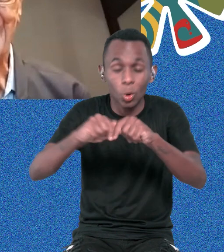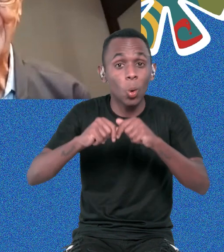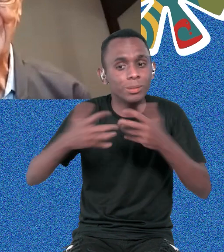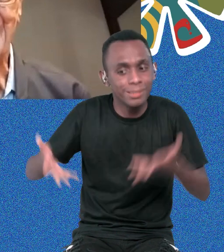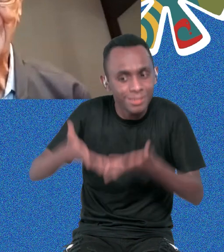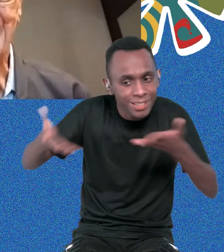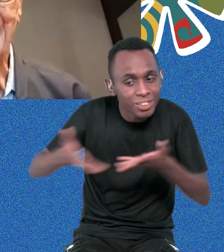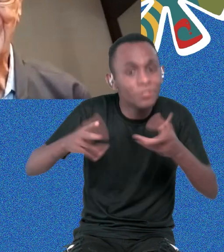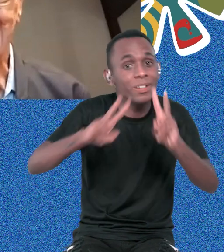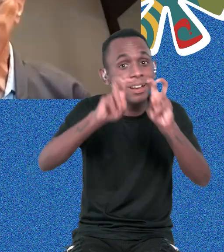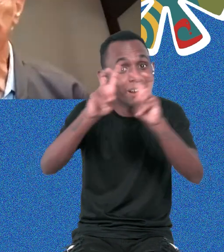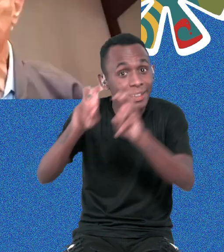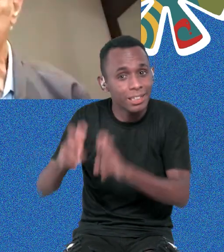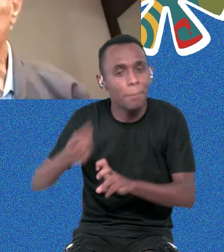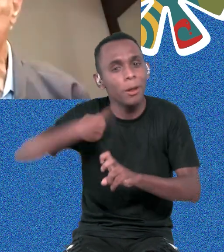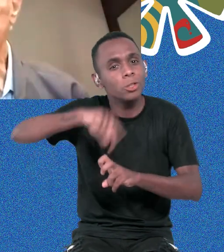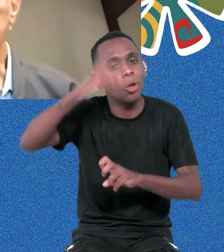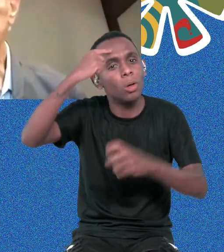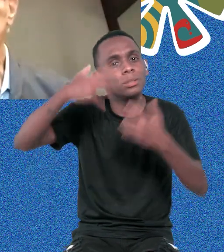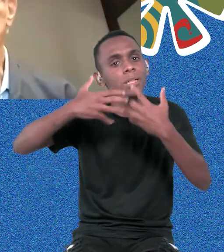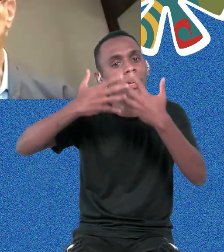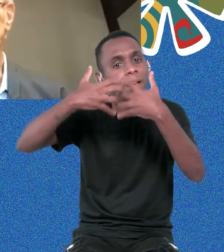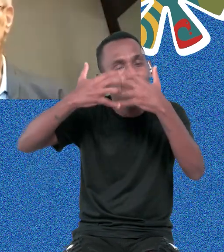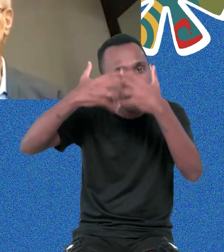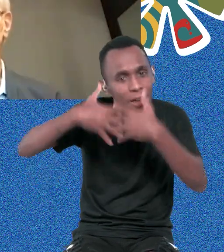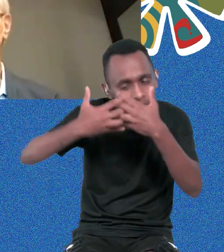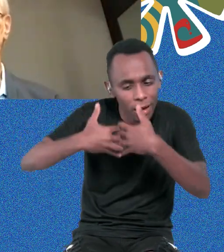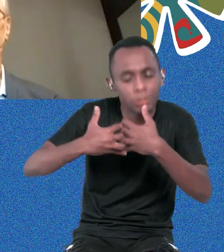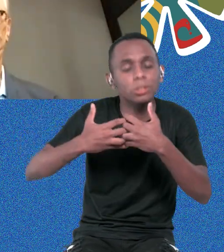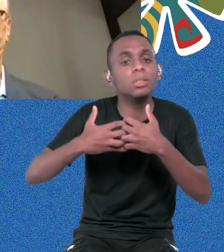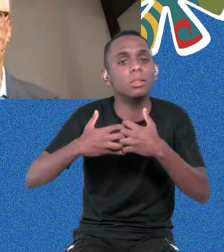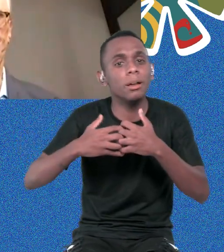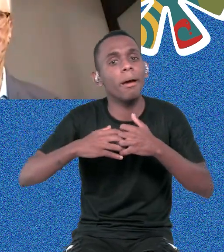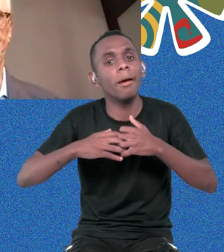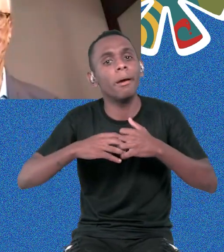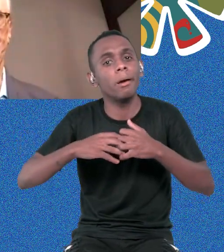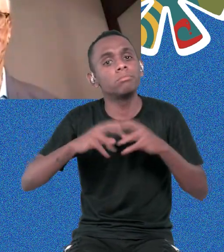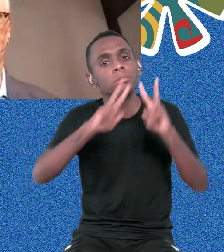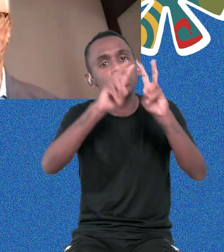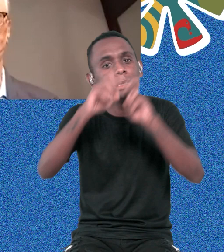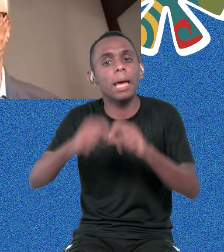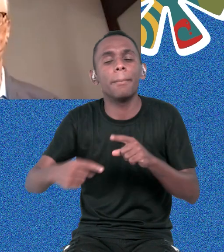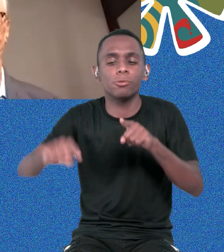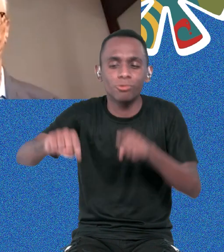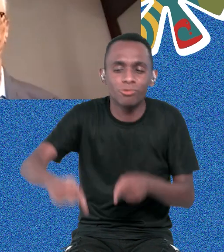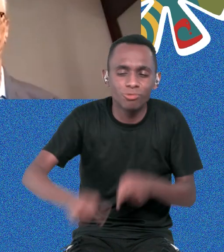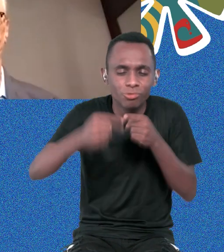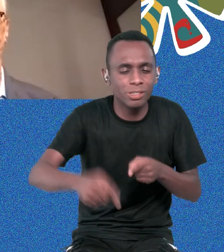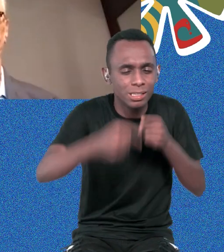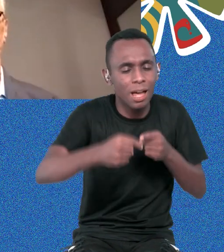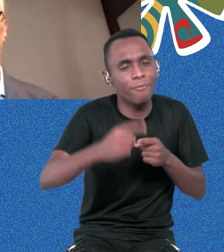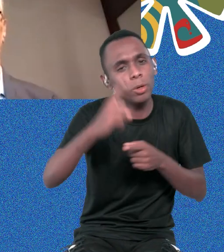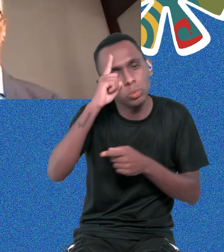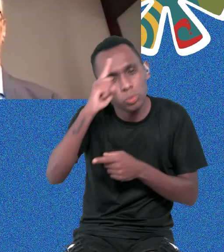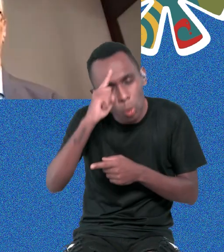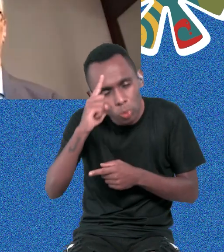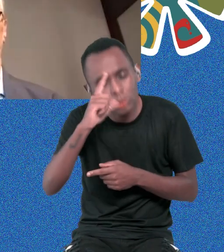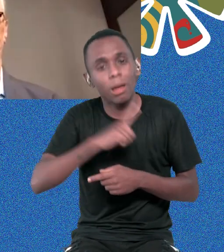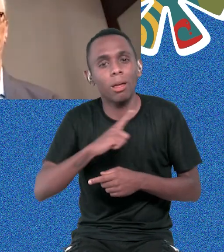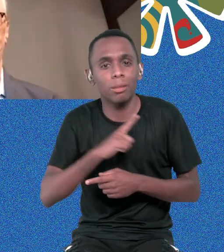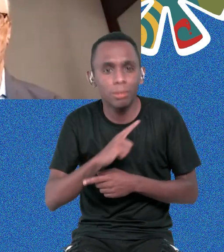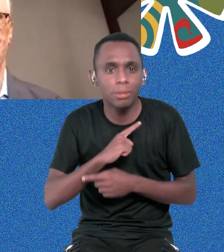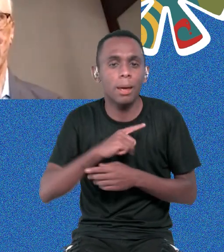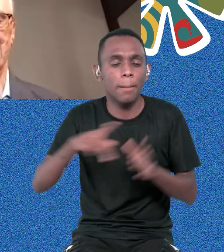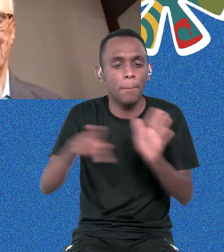todas essas provocações para a gente refletir, né, sobre os desafios que a gente tem